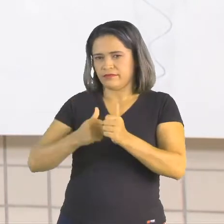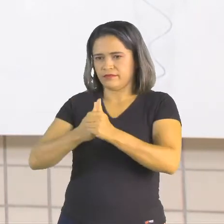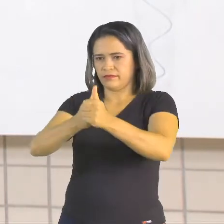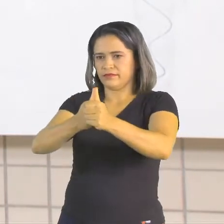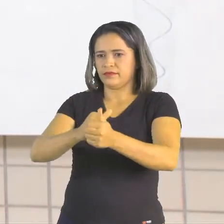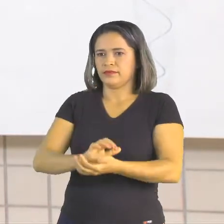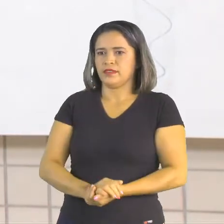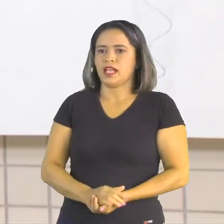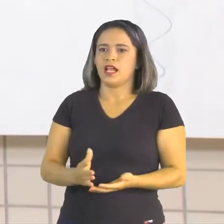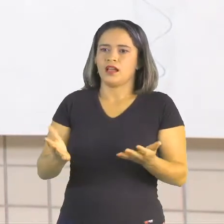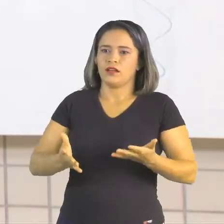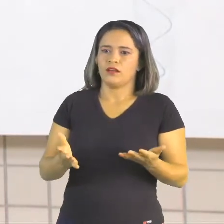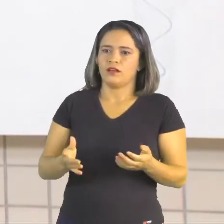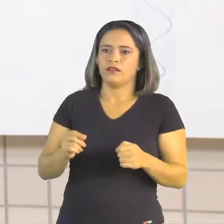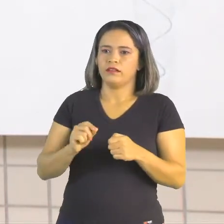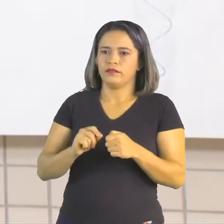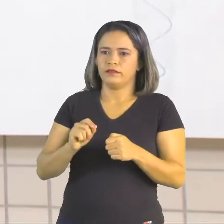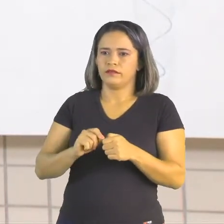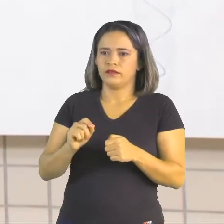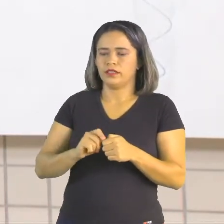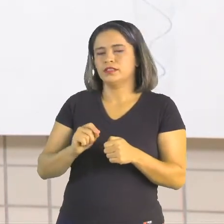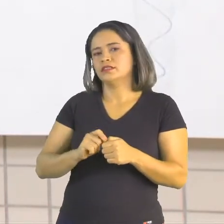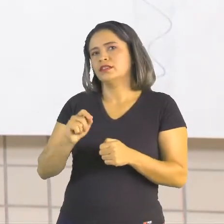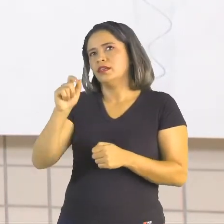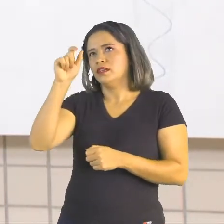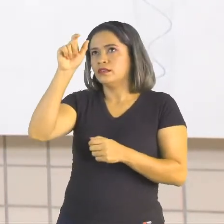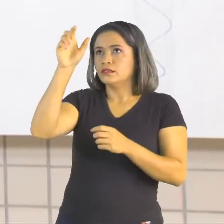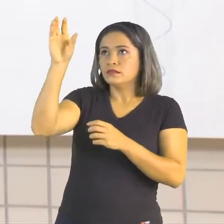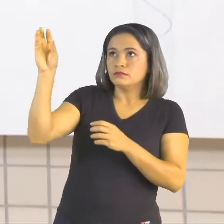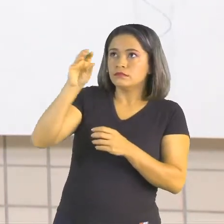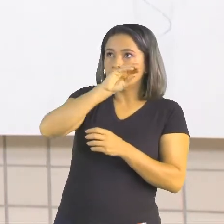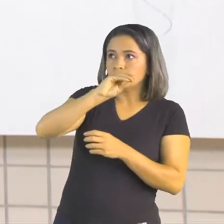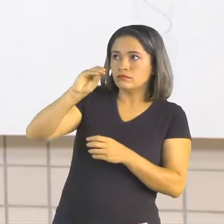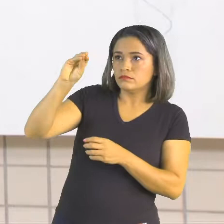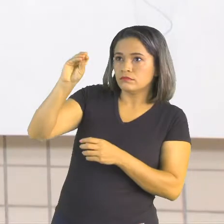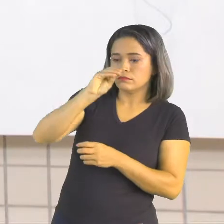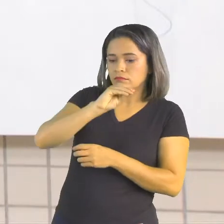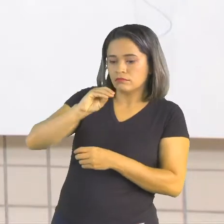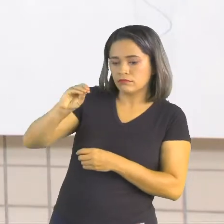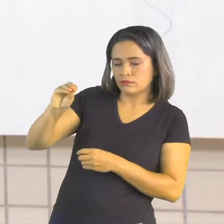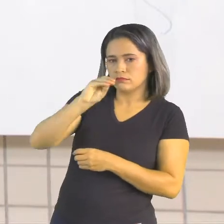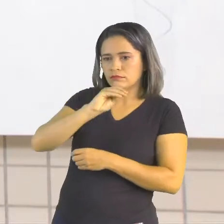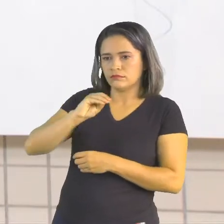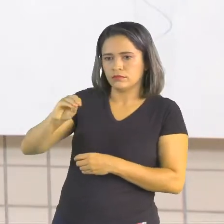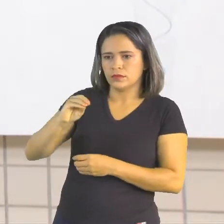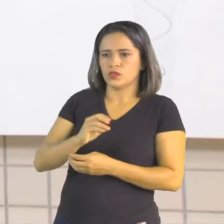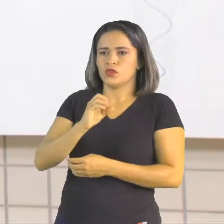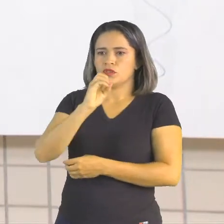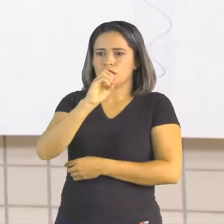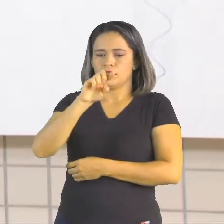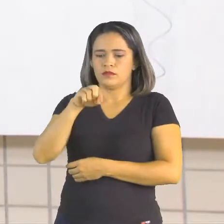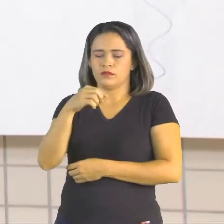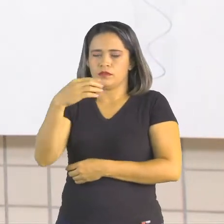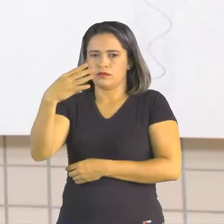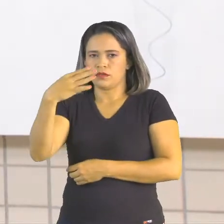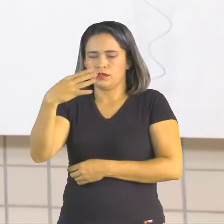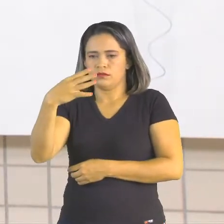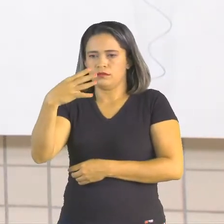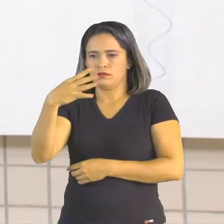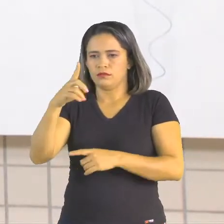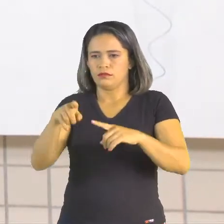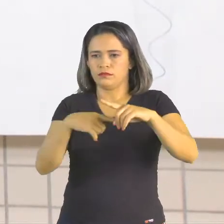Vamos armar essa nossa conta, como a gente armou aqui. O 0,4 primeiro,